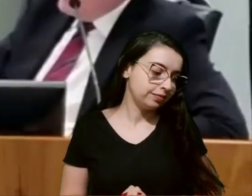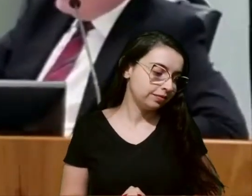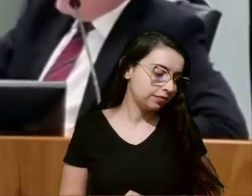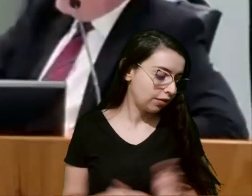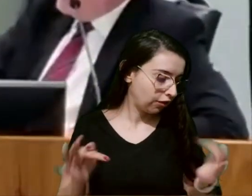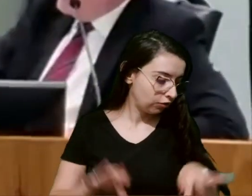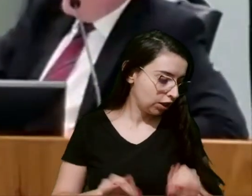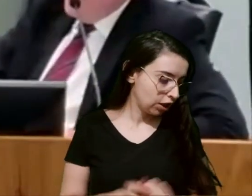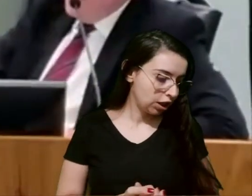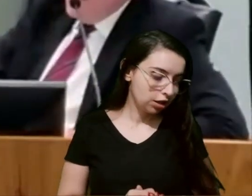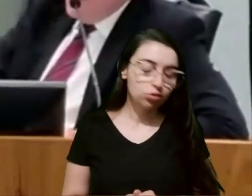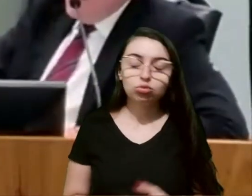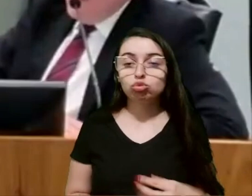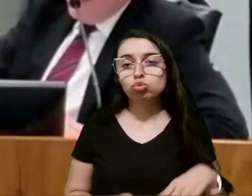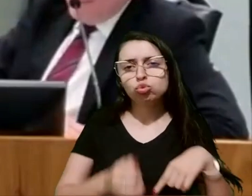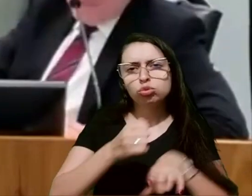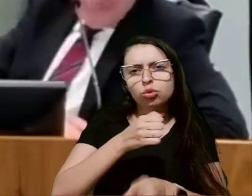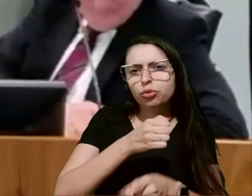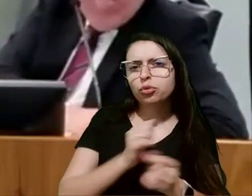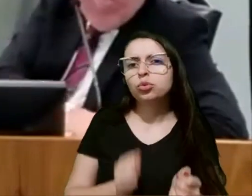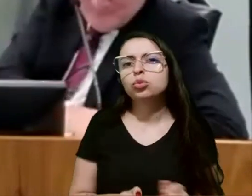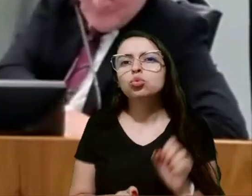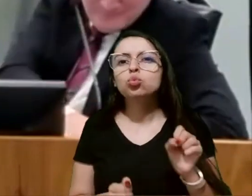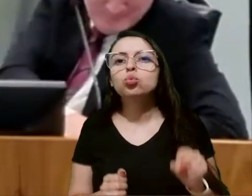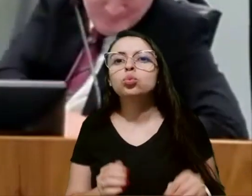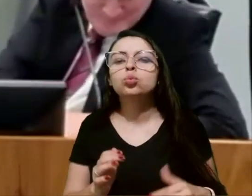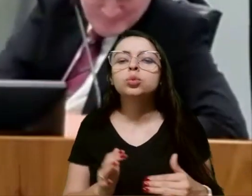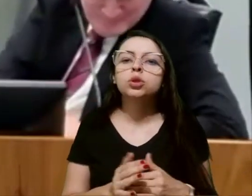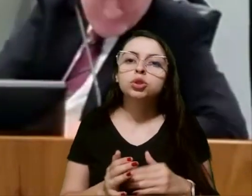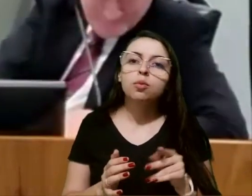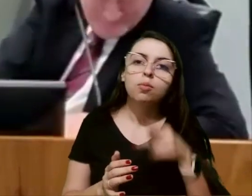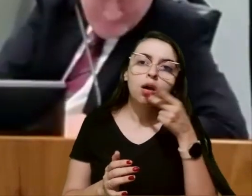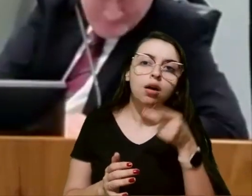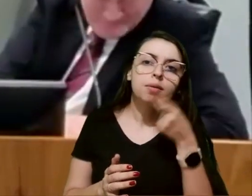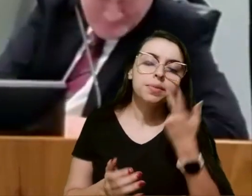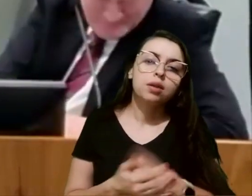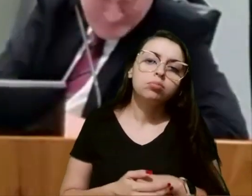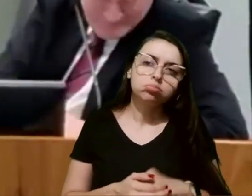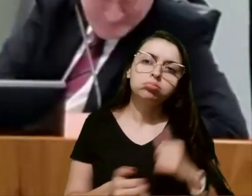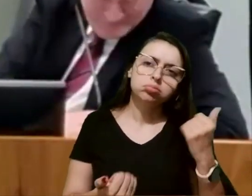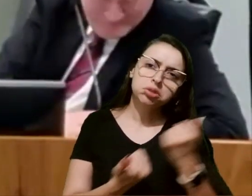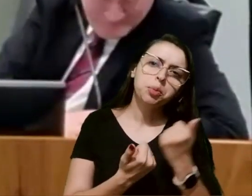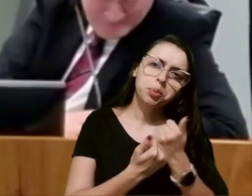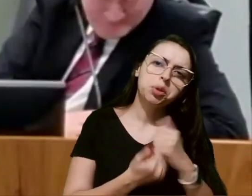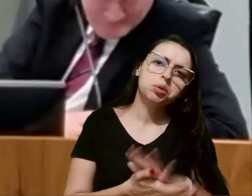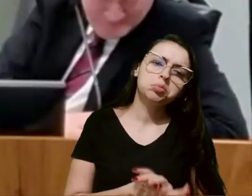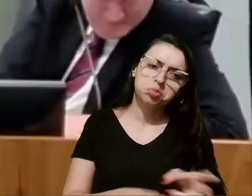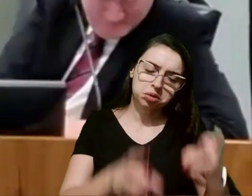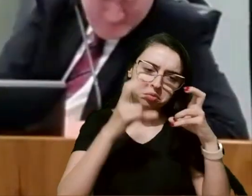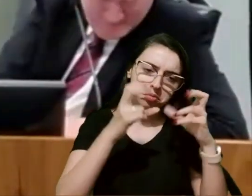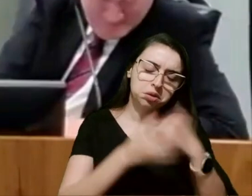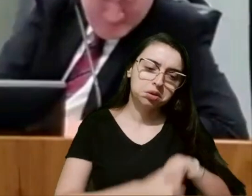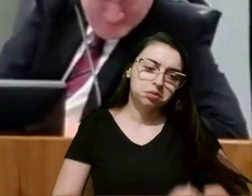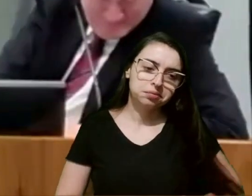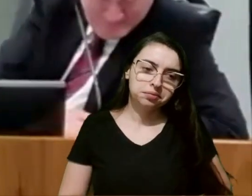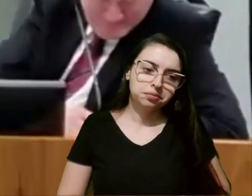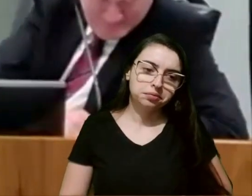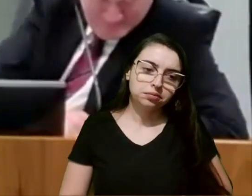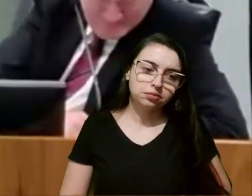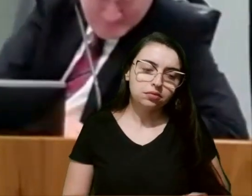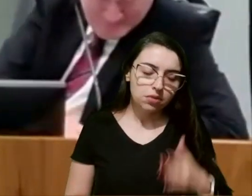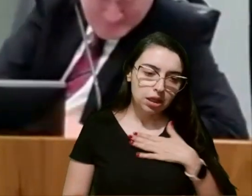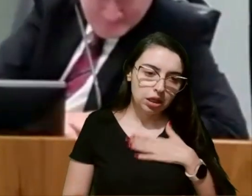Mas então, enfim, no fundo, só fazer um último comentário da minha parte, é que eu acho que, no fundo, eu concordo com todas as suas